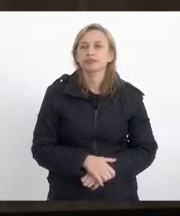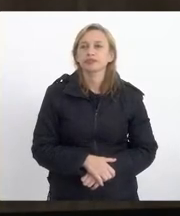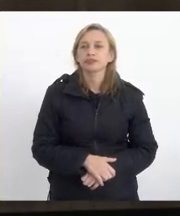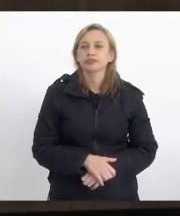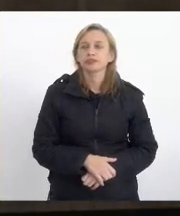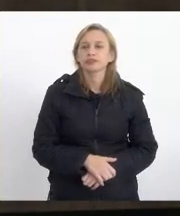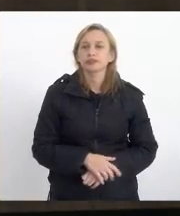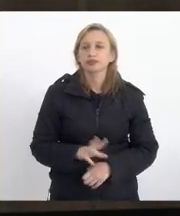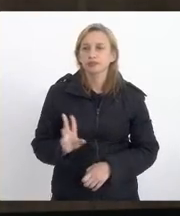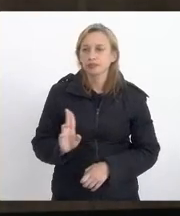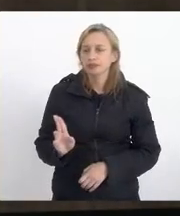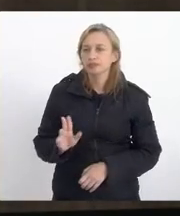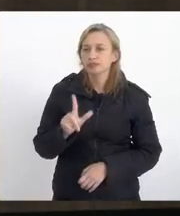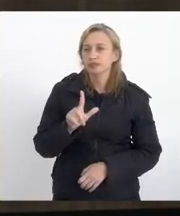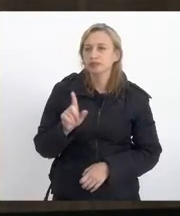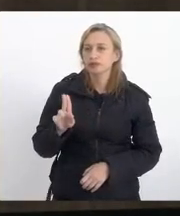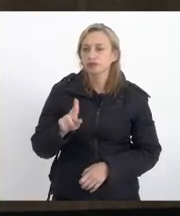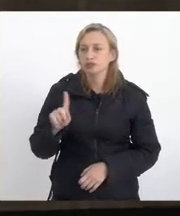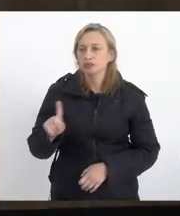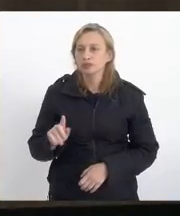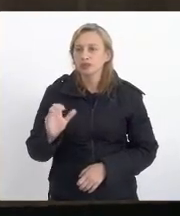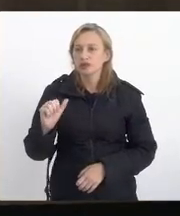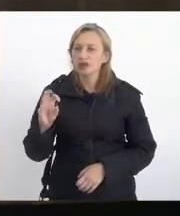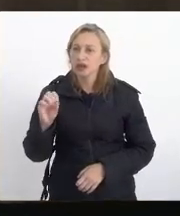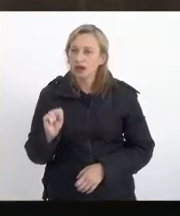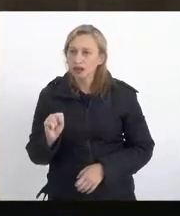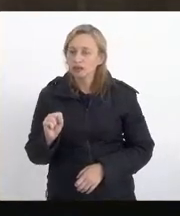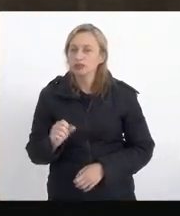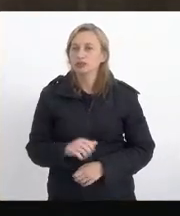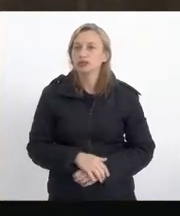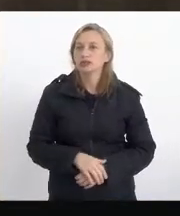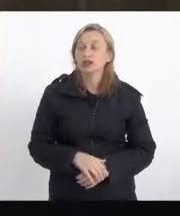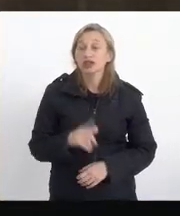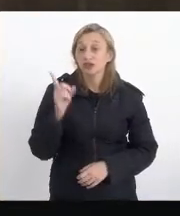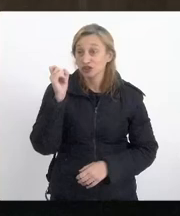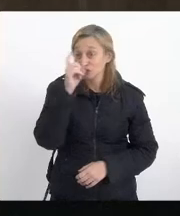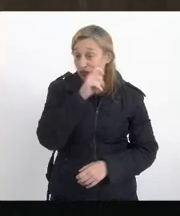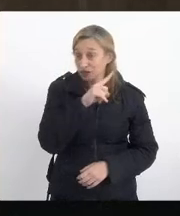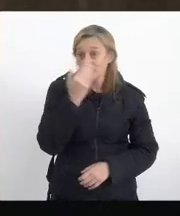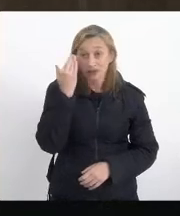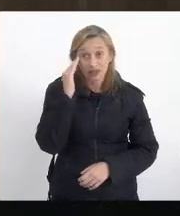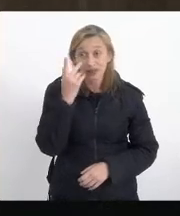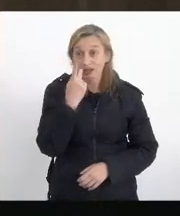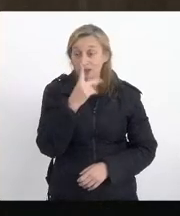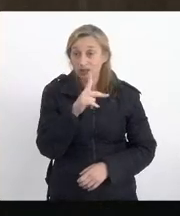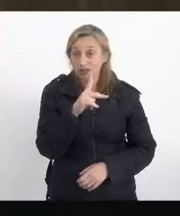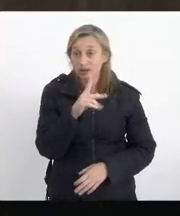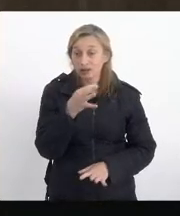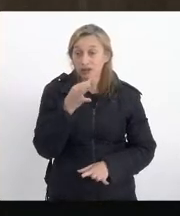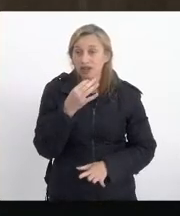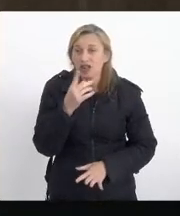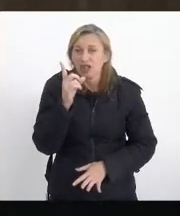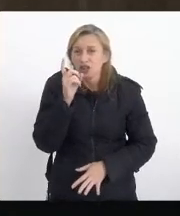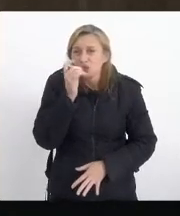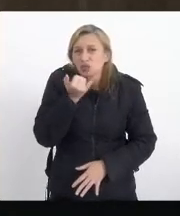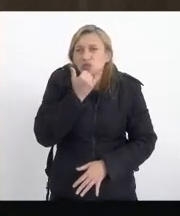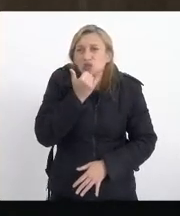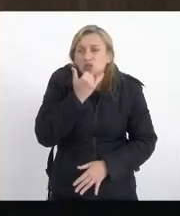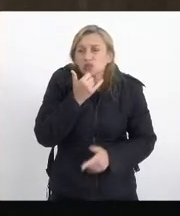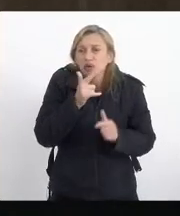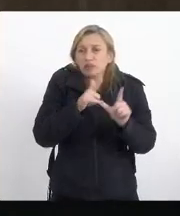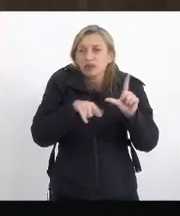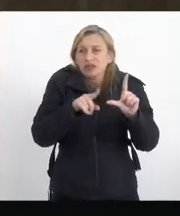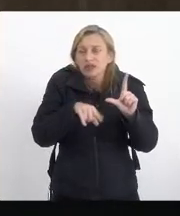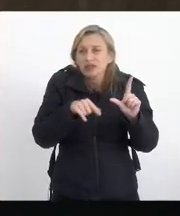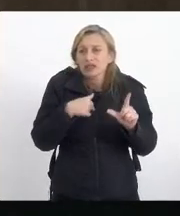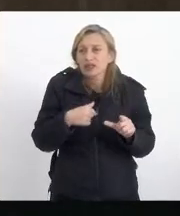O meu nome é Luiz Carlos Correia e ficou meio difícil até de compreender, o senhor desculpe a minha letra, o presidente. Eu sou um